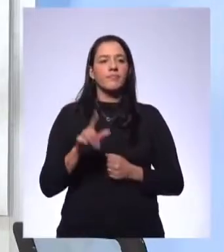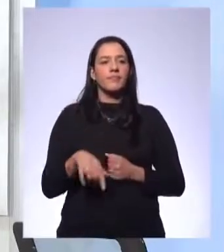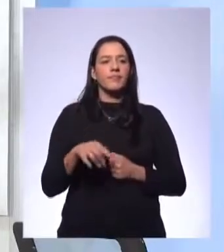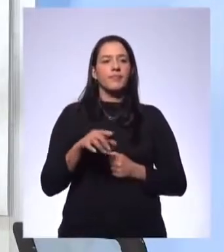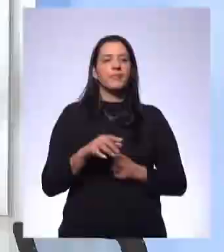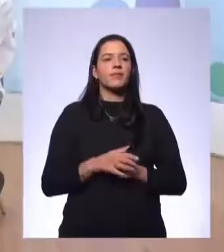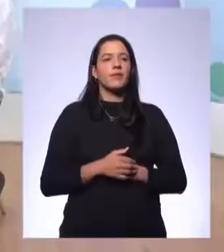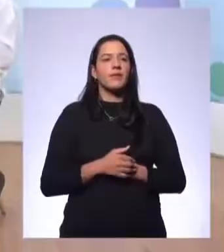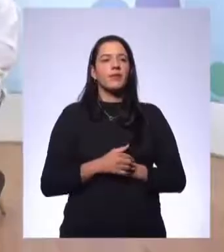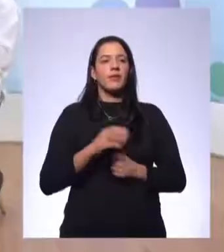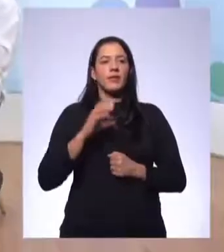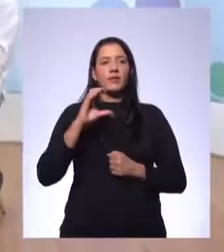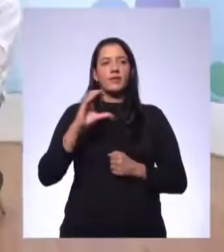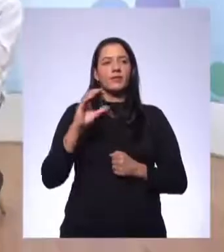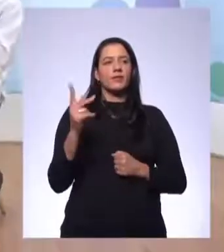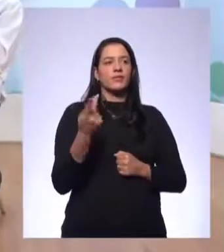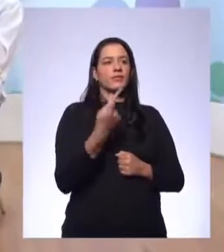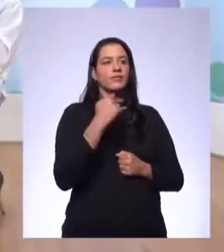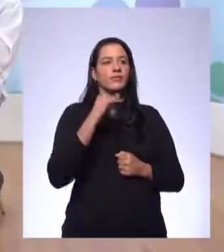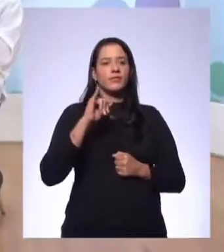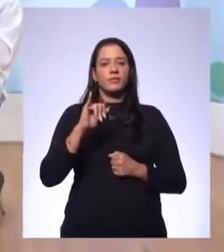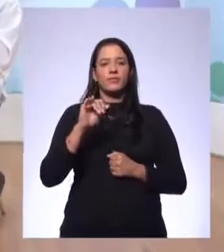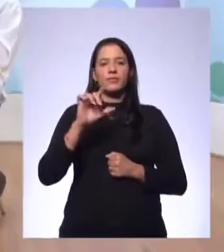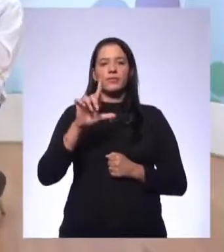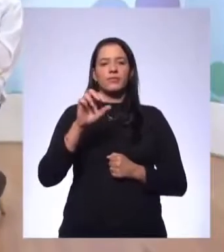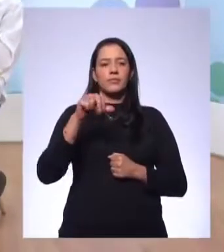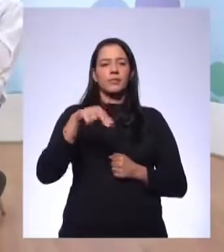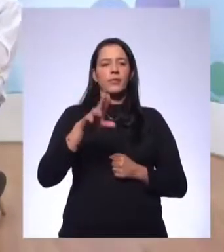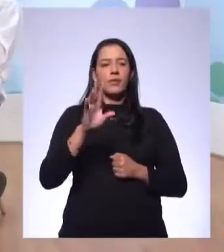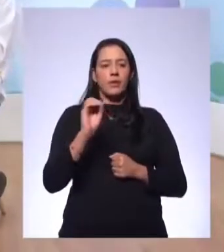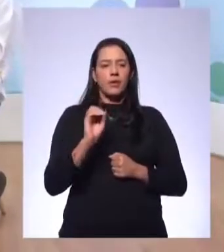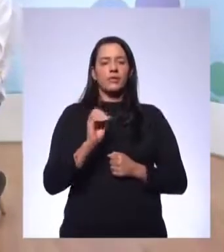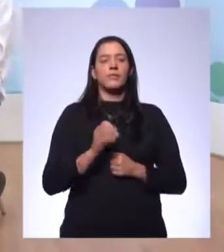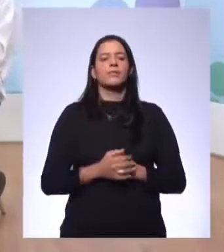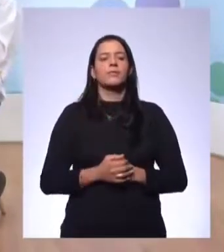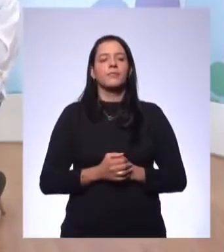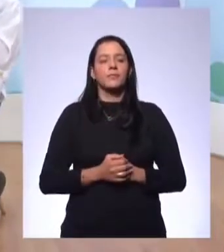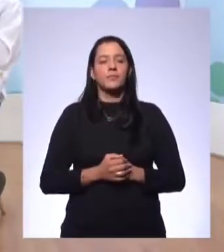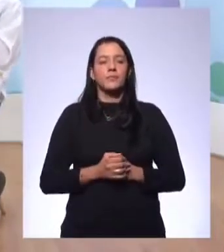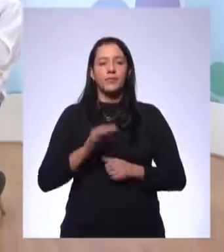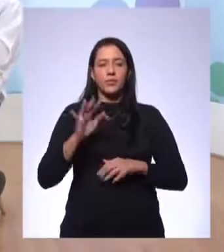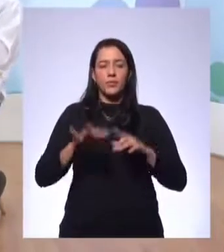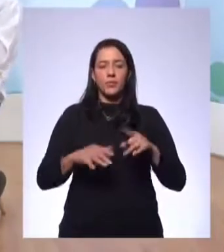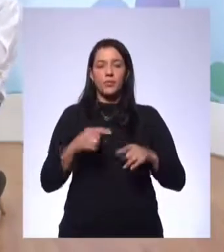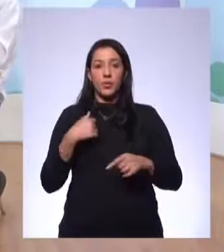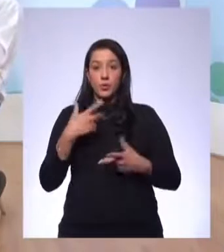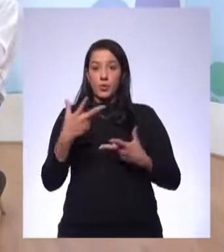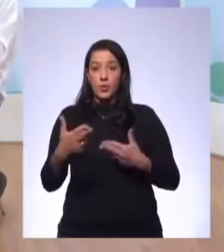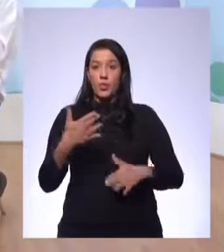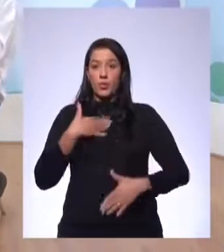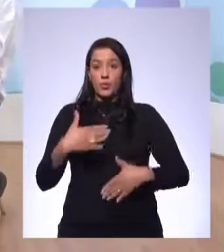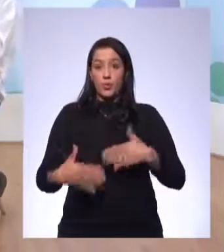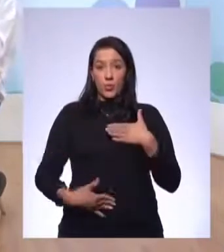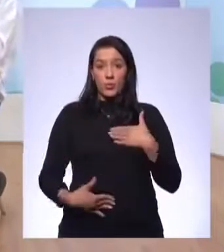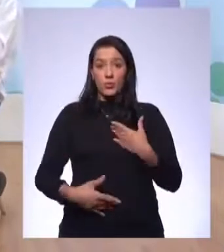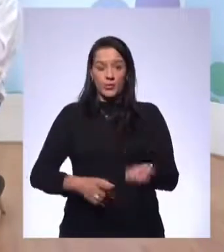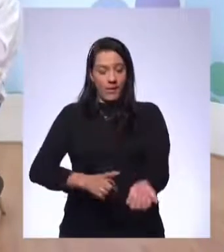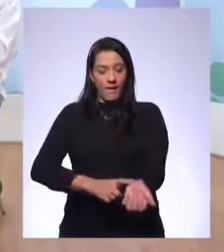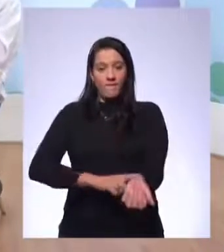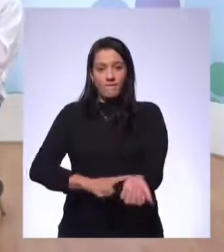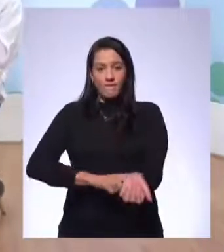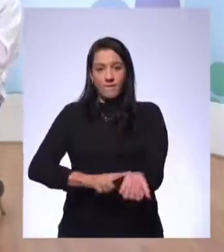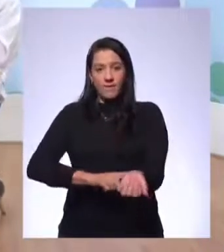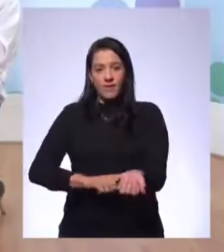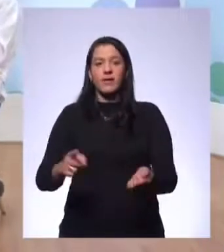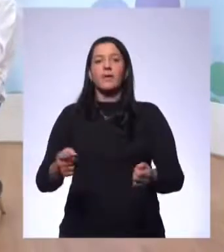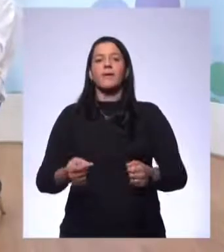flor? A gente vai ter sempre assim, como nós temos veias e artérias no nosso corpo, a árvore